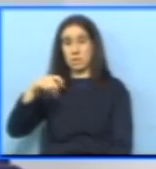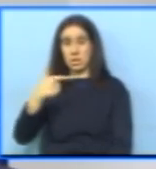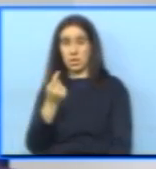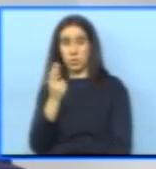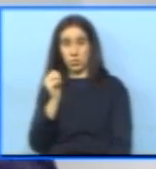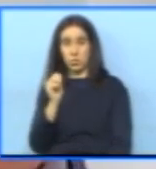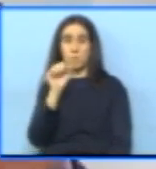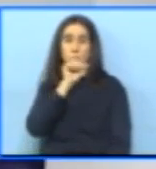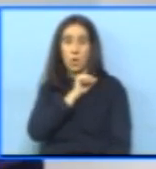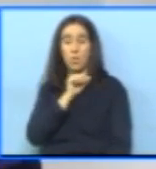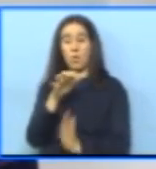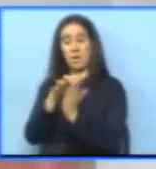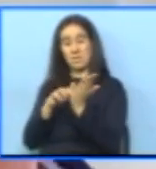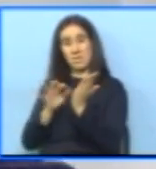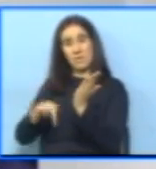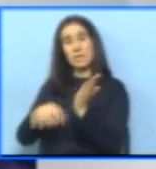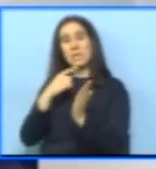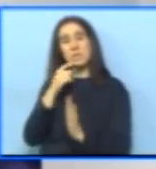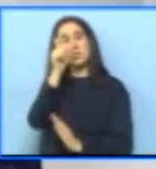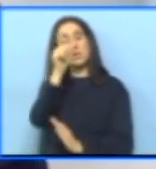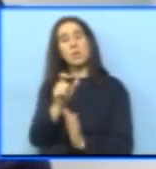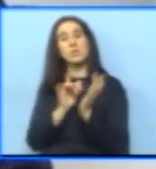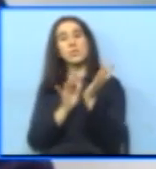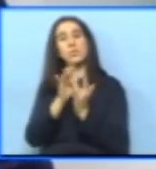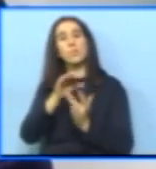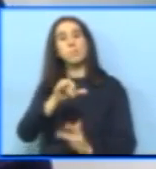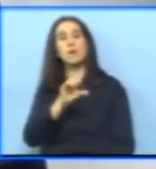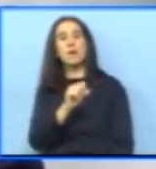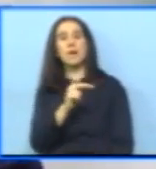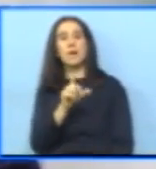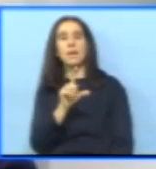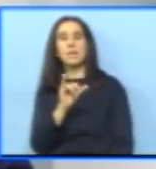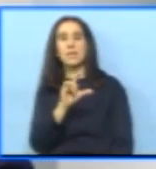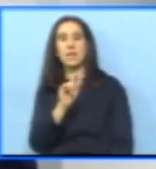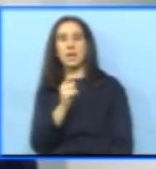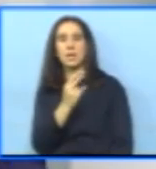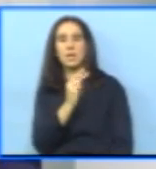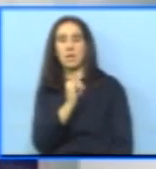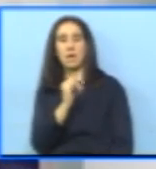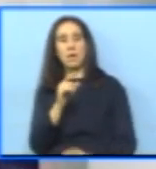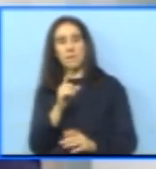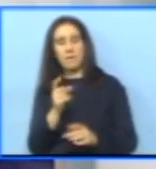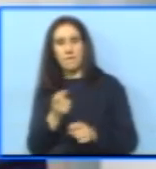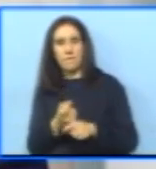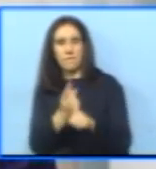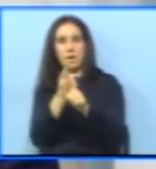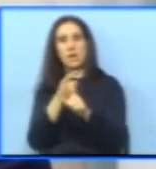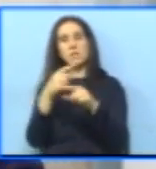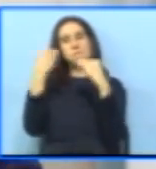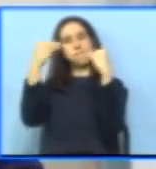Jesus na Galileia, onde começa, tomem o seu ministério e dizendo, agora ide anunciar.